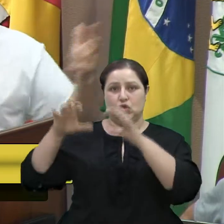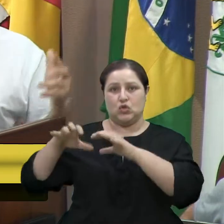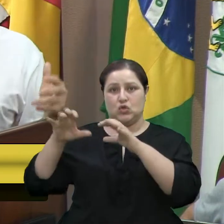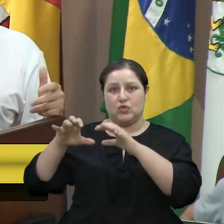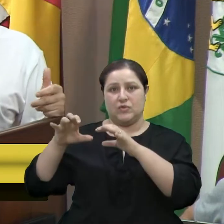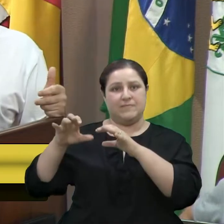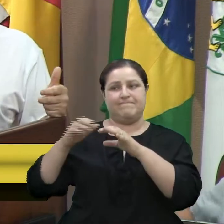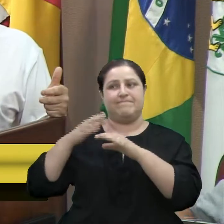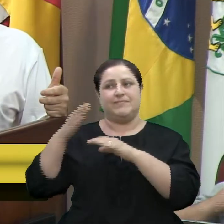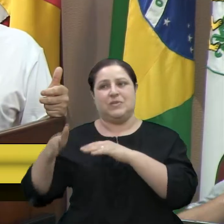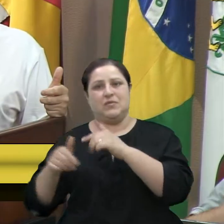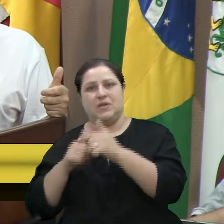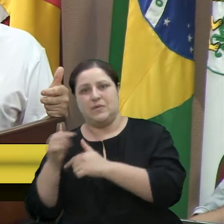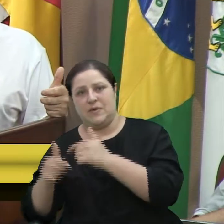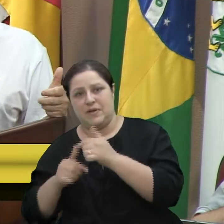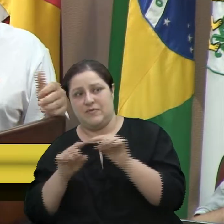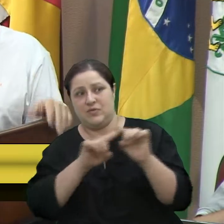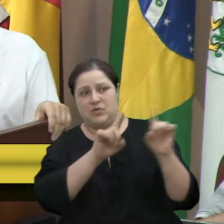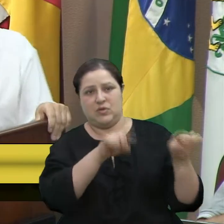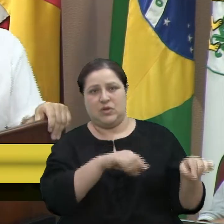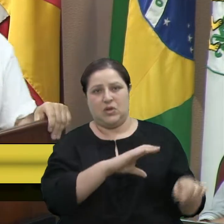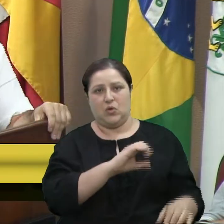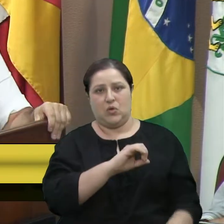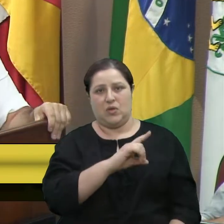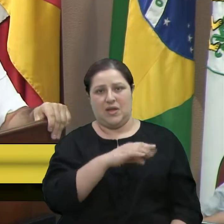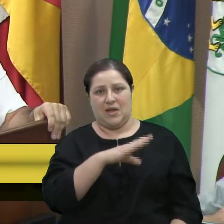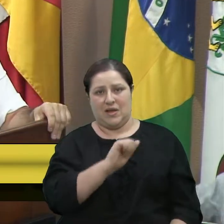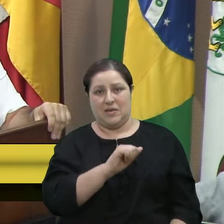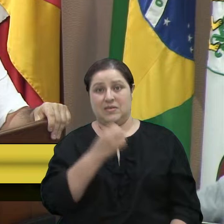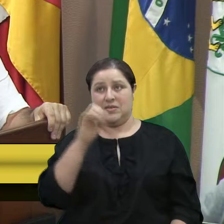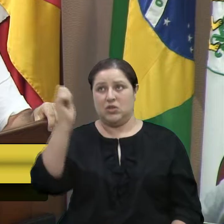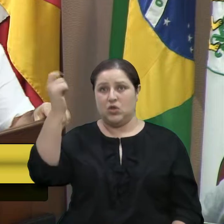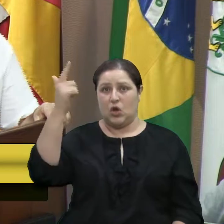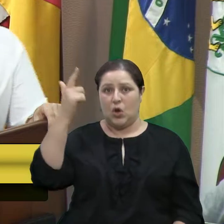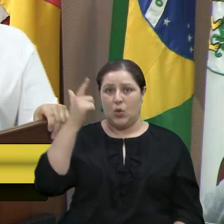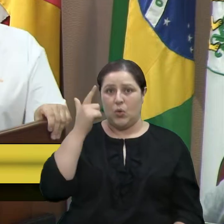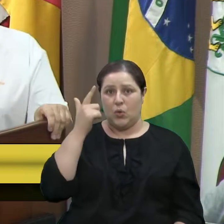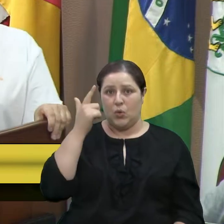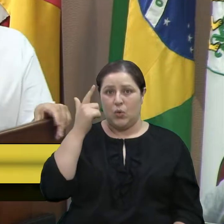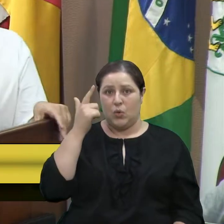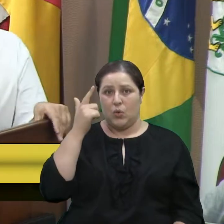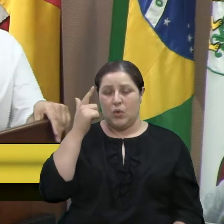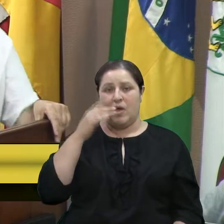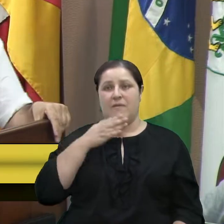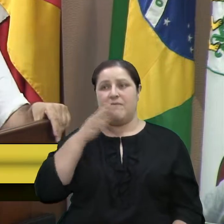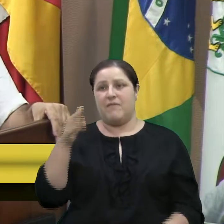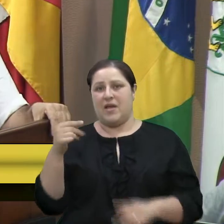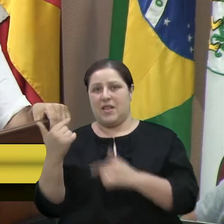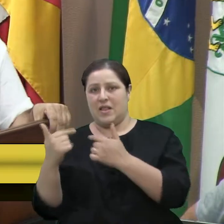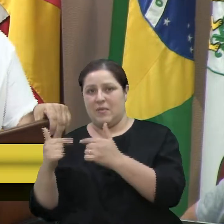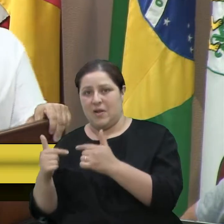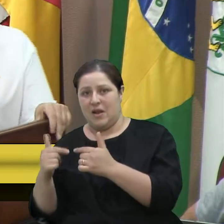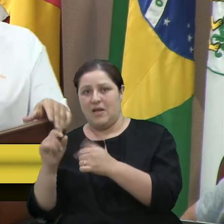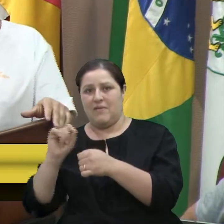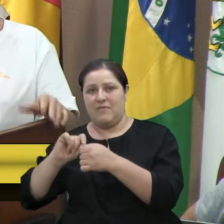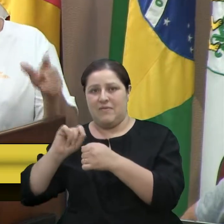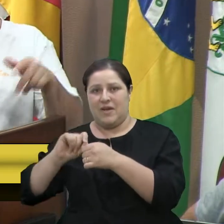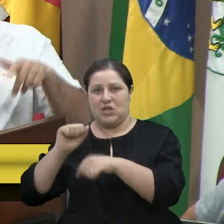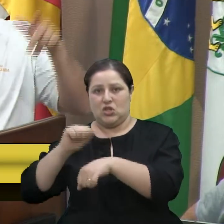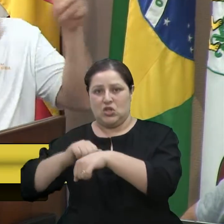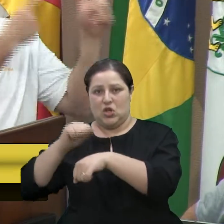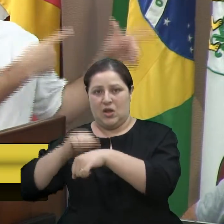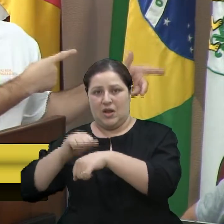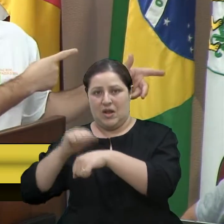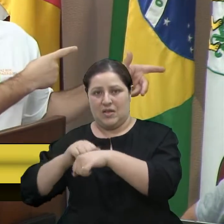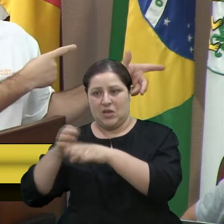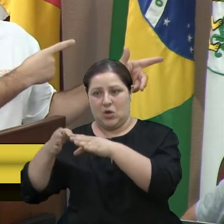vão trabalhar. Daí, quando tem sol, eles vão trabalhar e fazem hora extra para compensar aqueles dias, mas